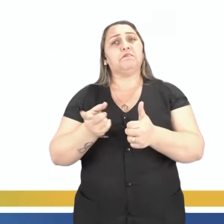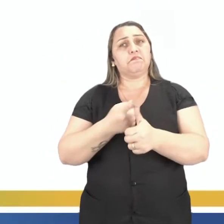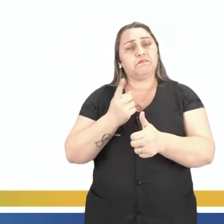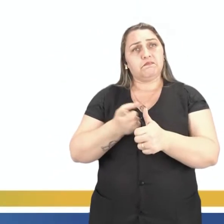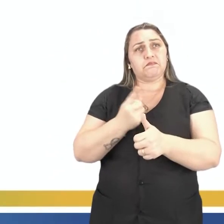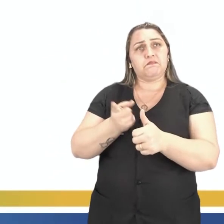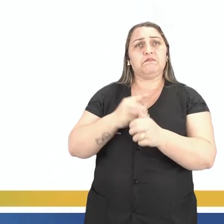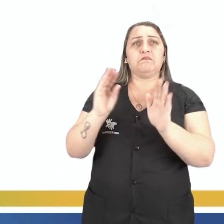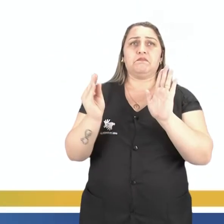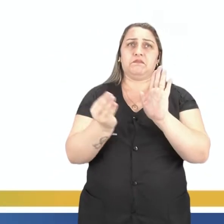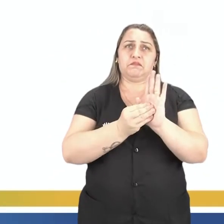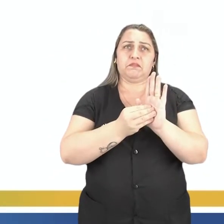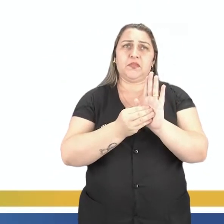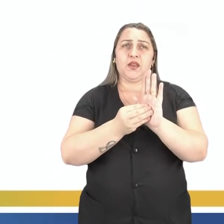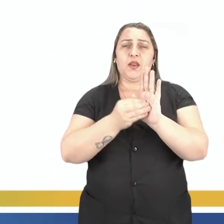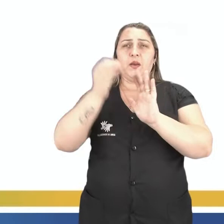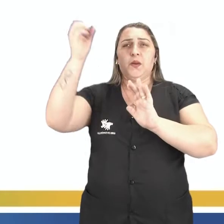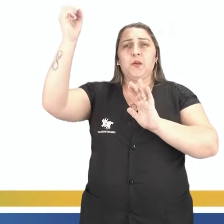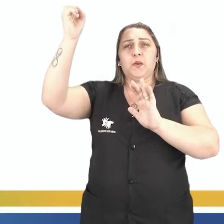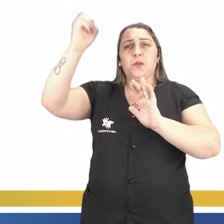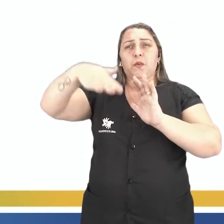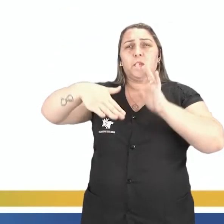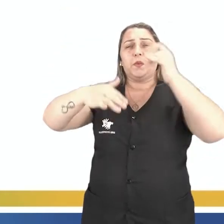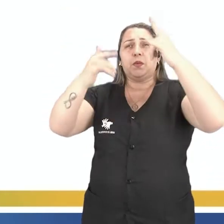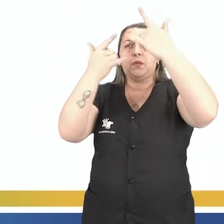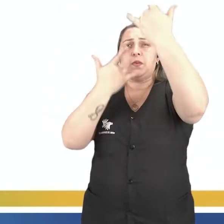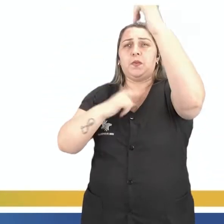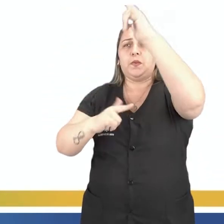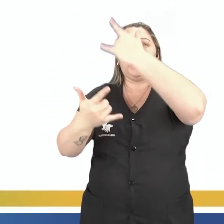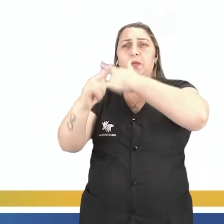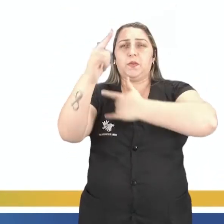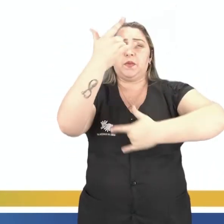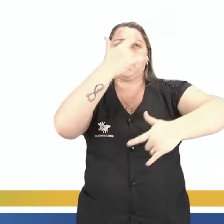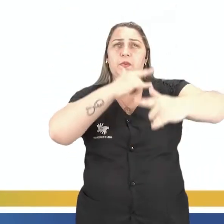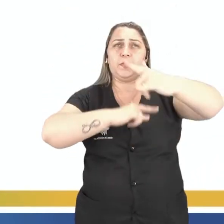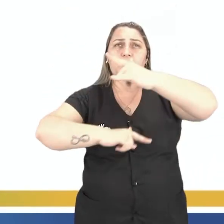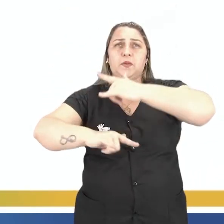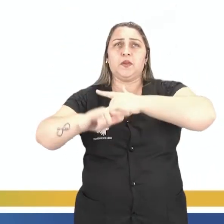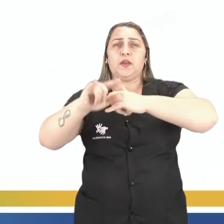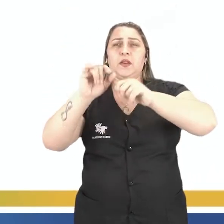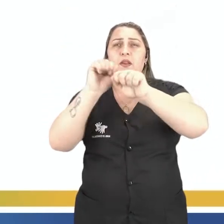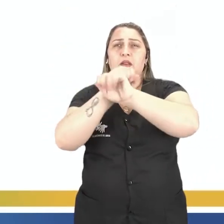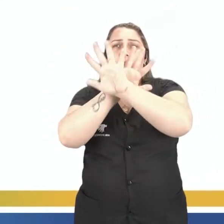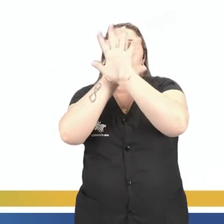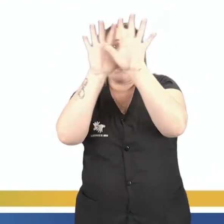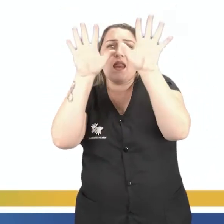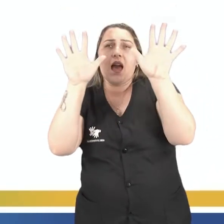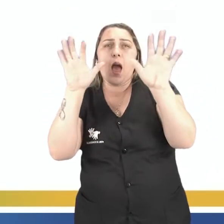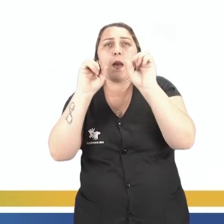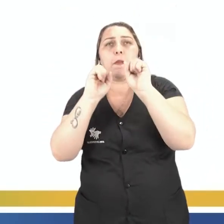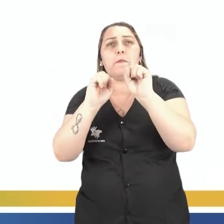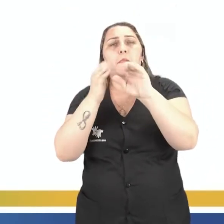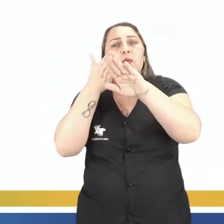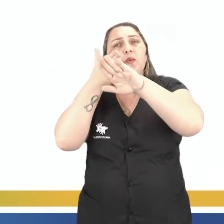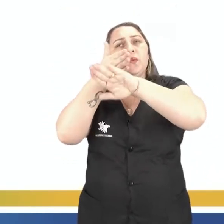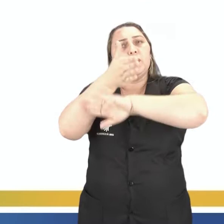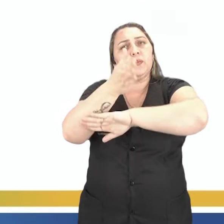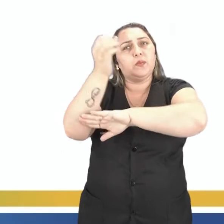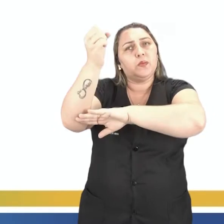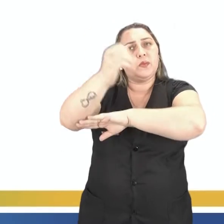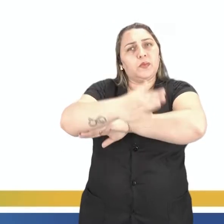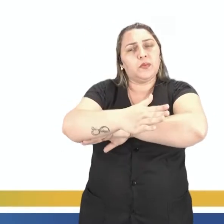primeiramente ela adiciona filtros de luz, né, e materiais translúcidos, ou seja, transparentes, né, que possa passar a